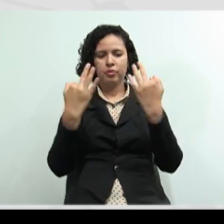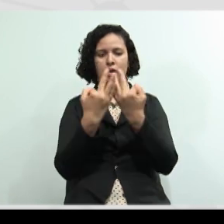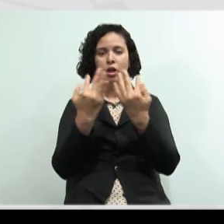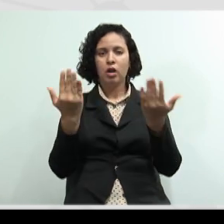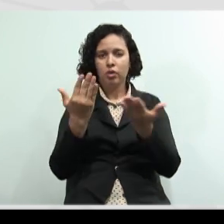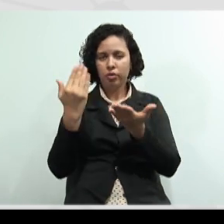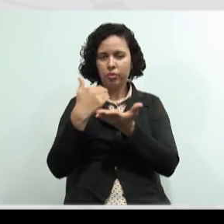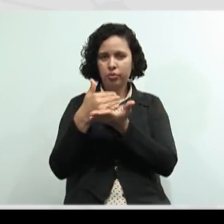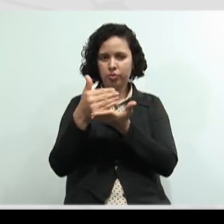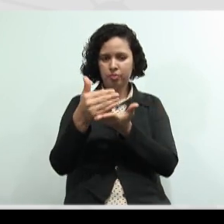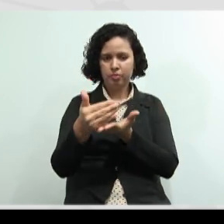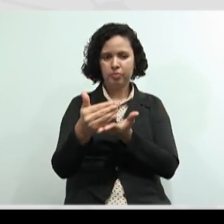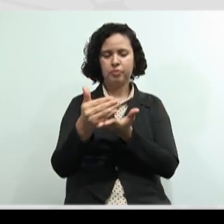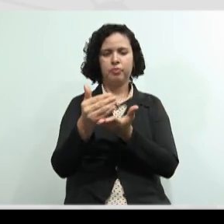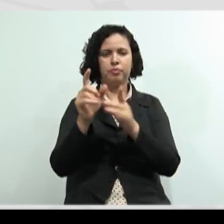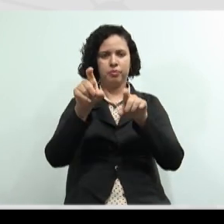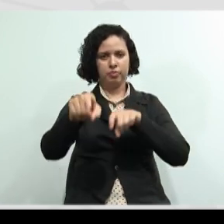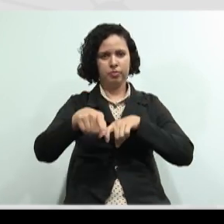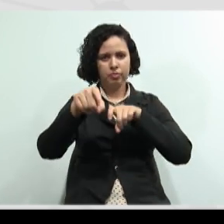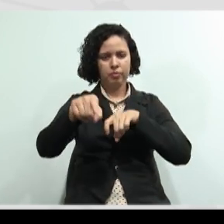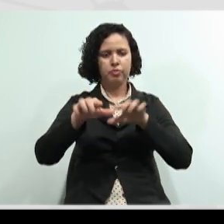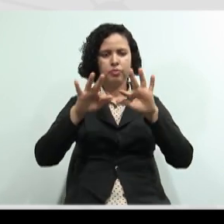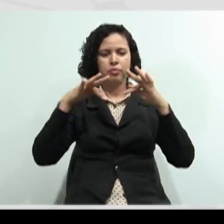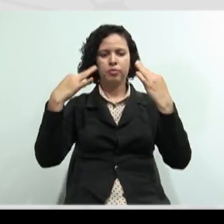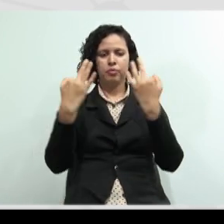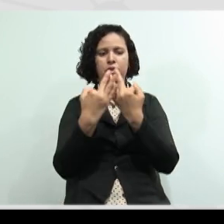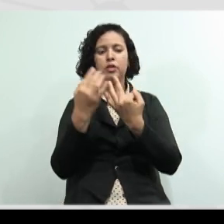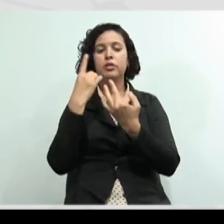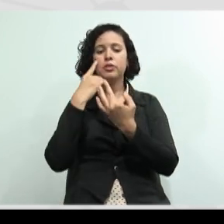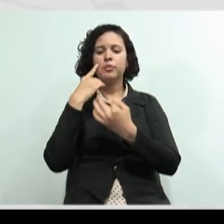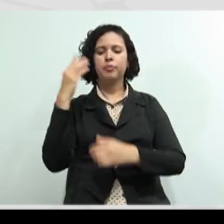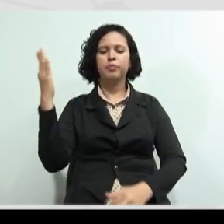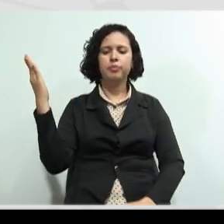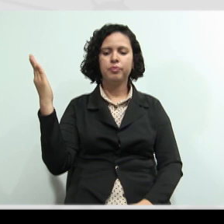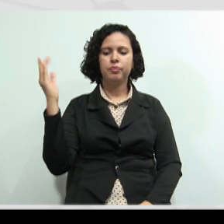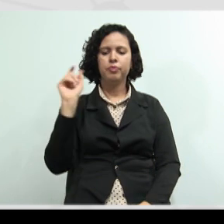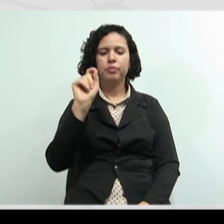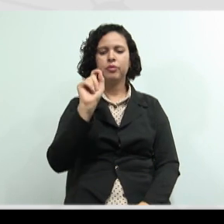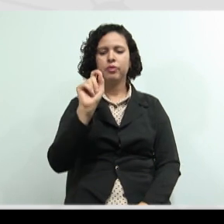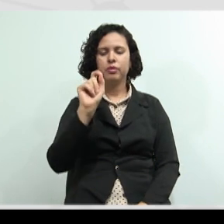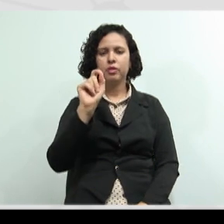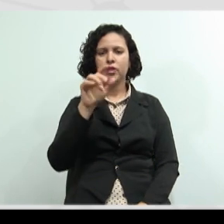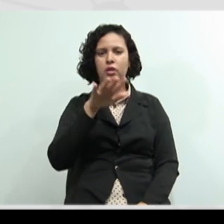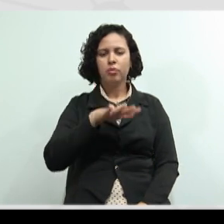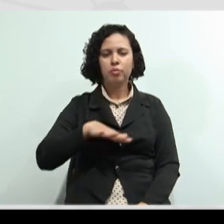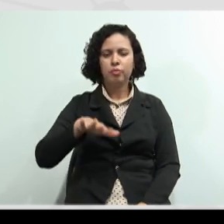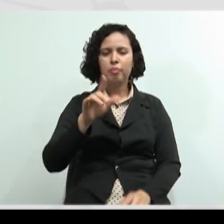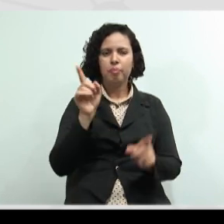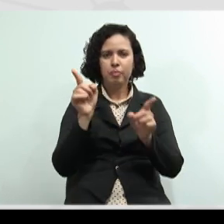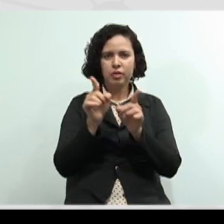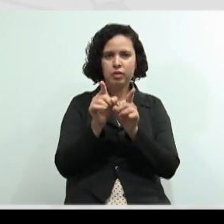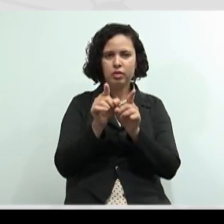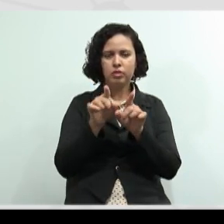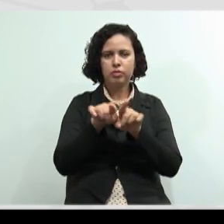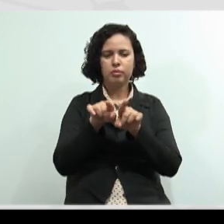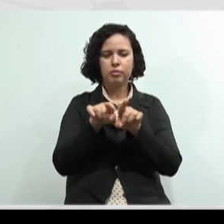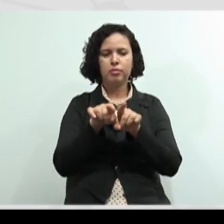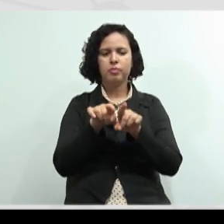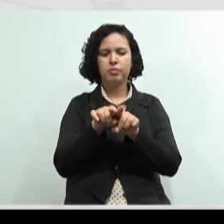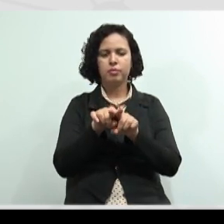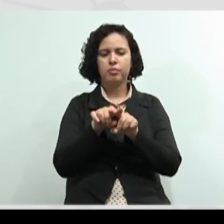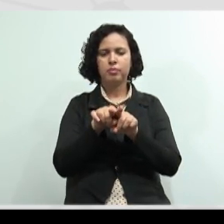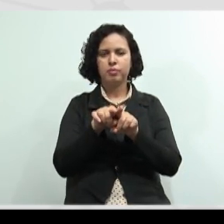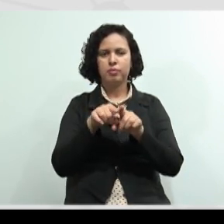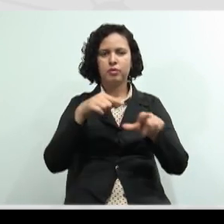então, falando da agricultura familiar, a gente vê que a agricultura familiar abrange os pequenos